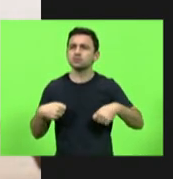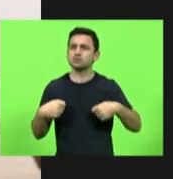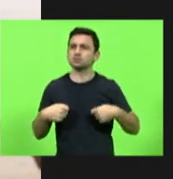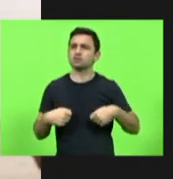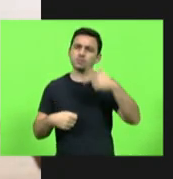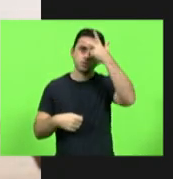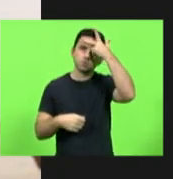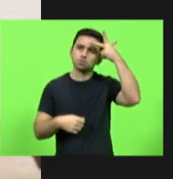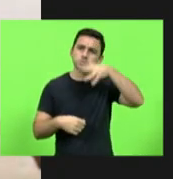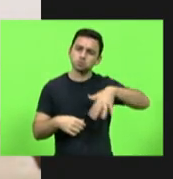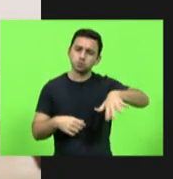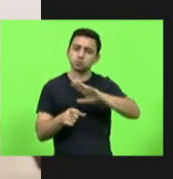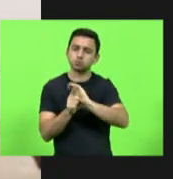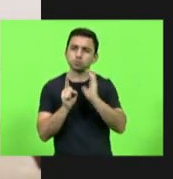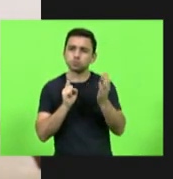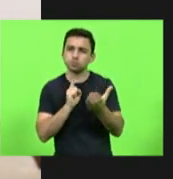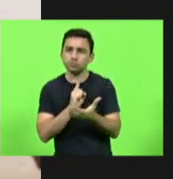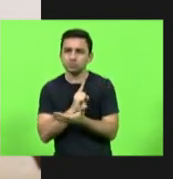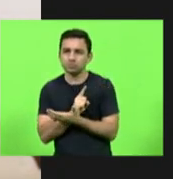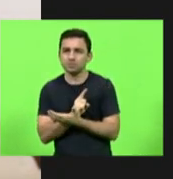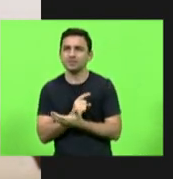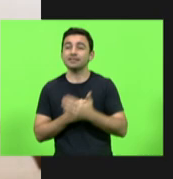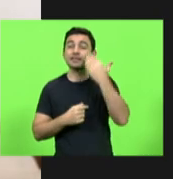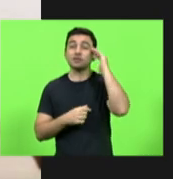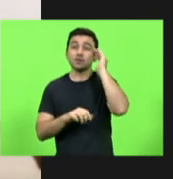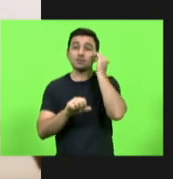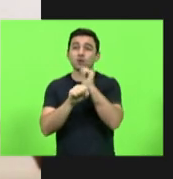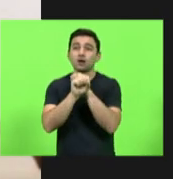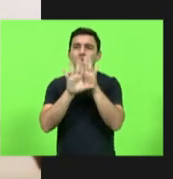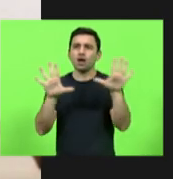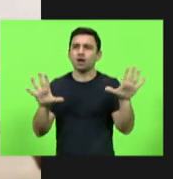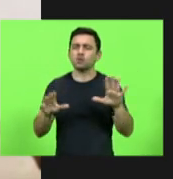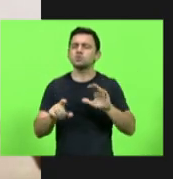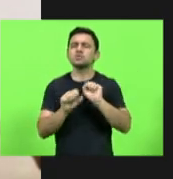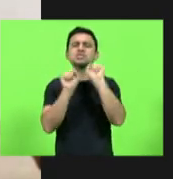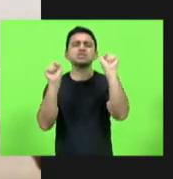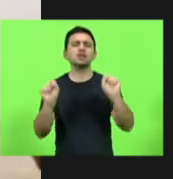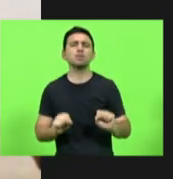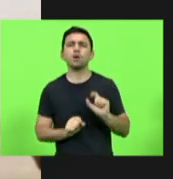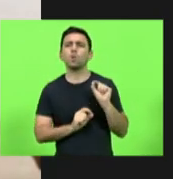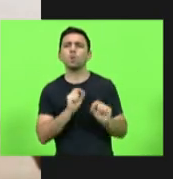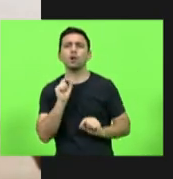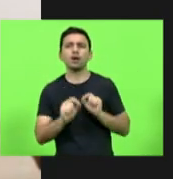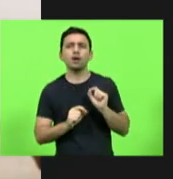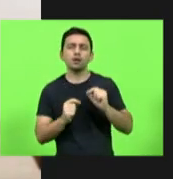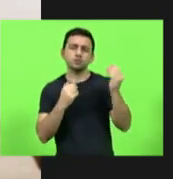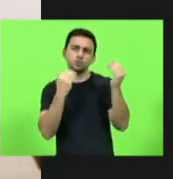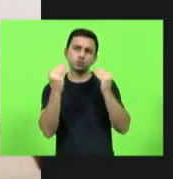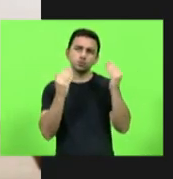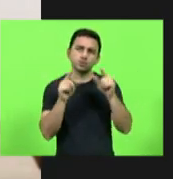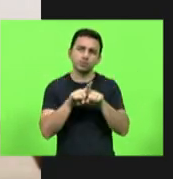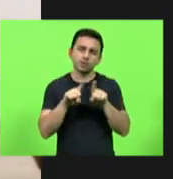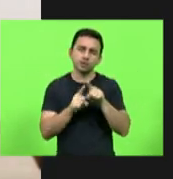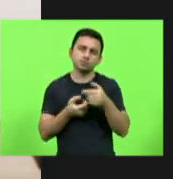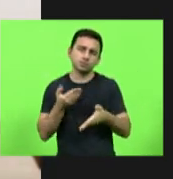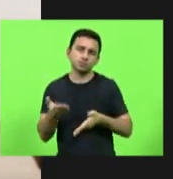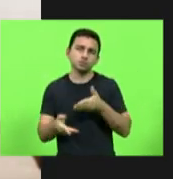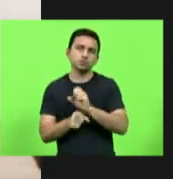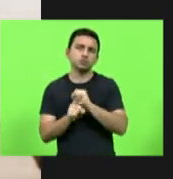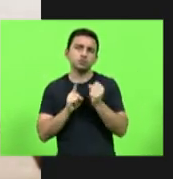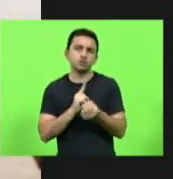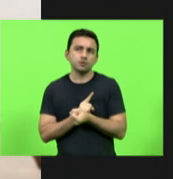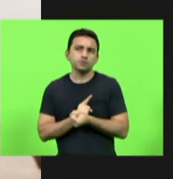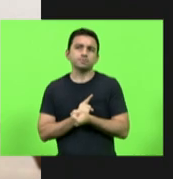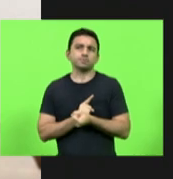das comunidades, do próprio entendimento do que são esses sistemas, tanto da psicologia como da assistência social. Assistência